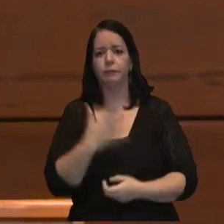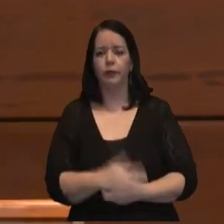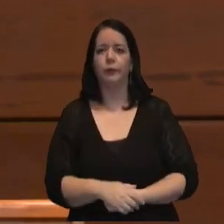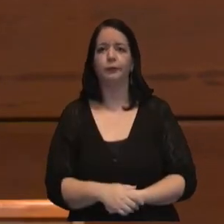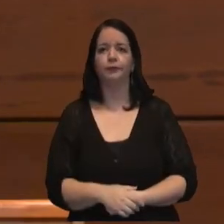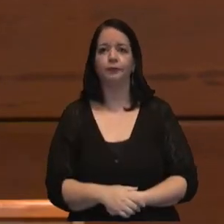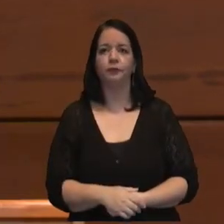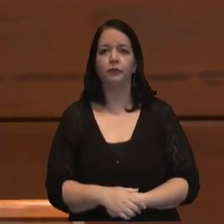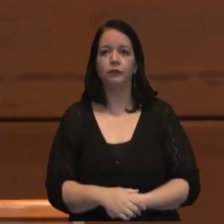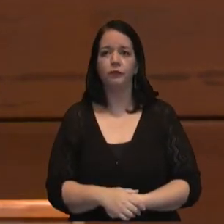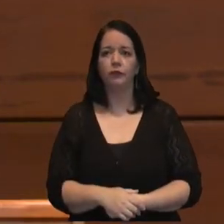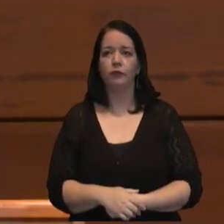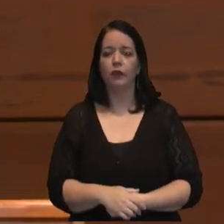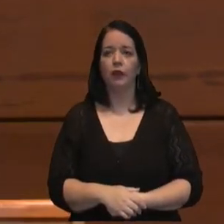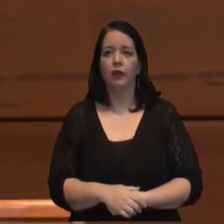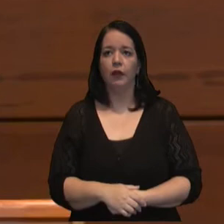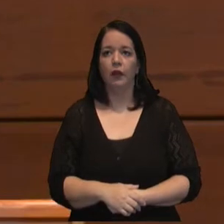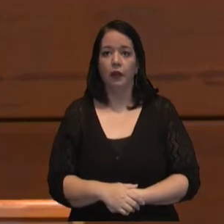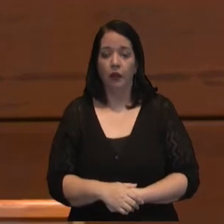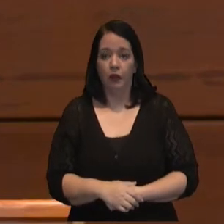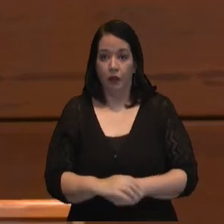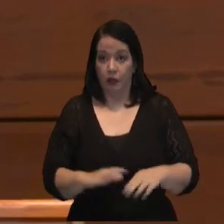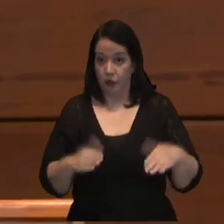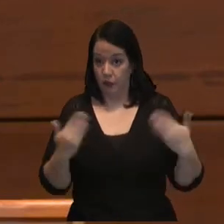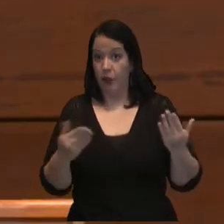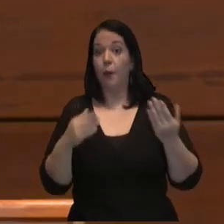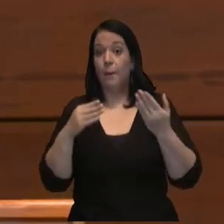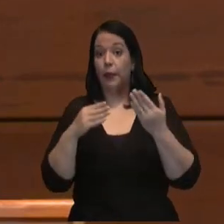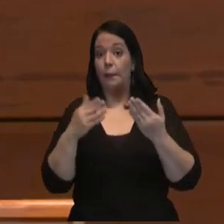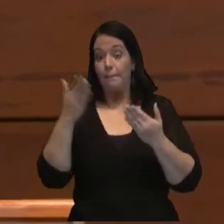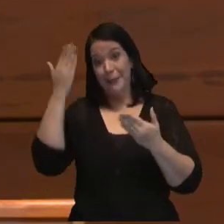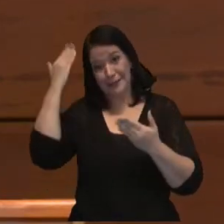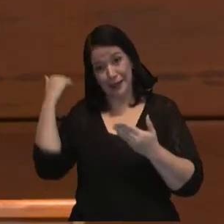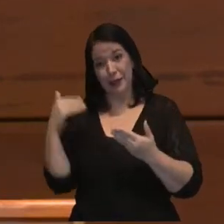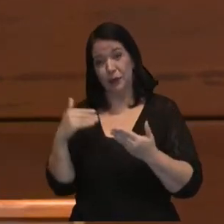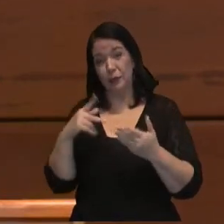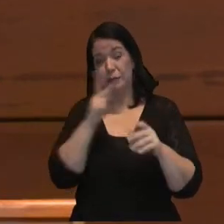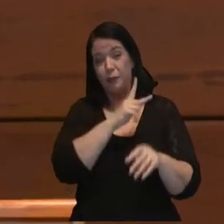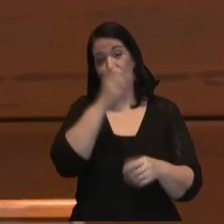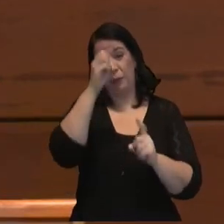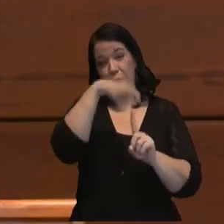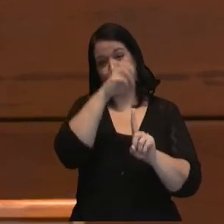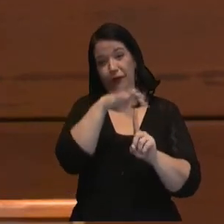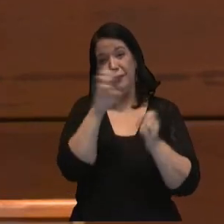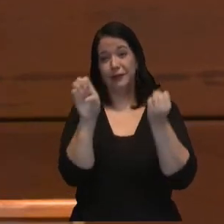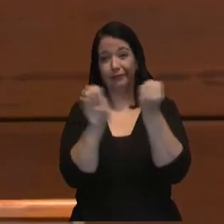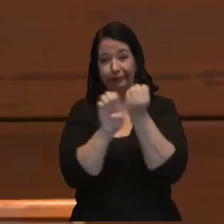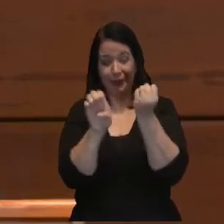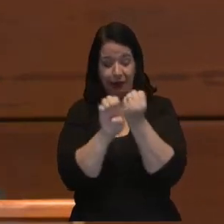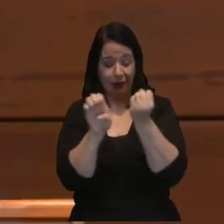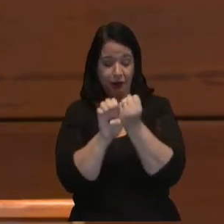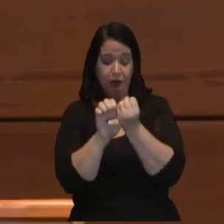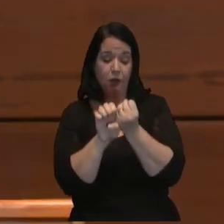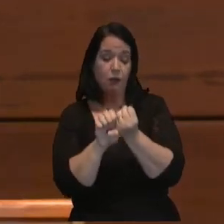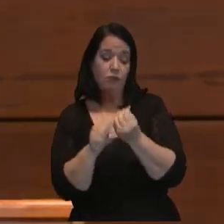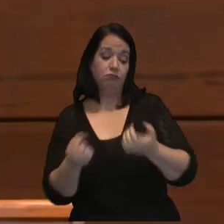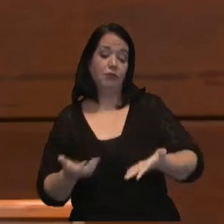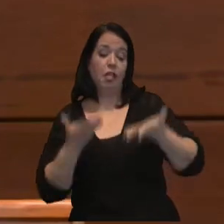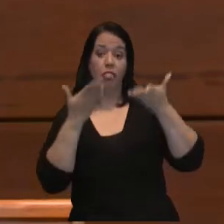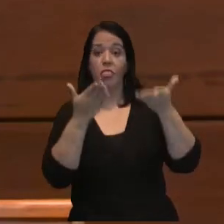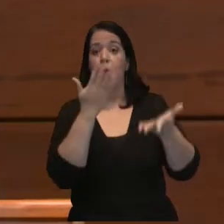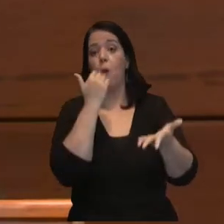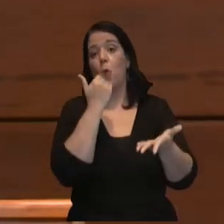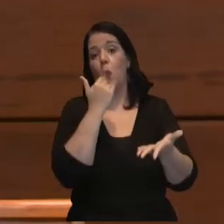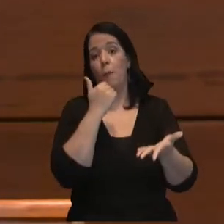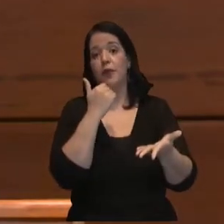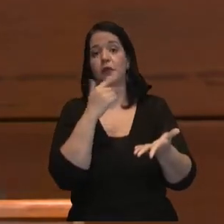Eliseu, ofereceu ao rei grande banquete, todos comeram e beberam, e despediram aqueles homens, e